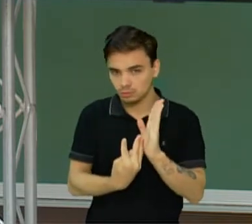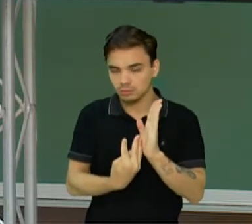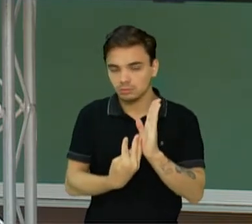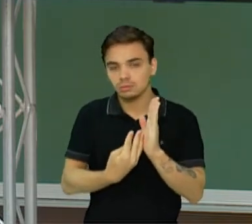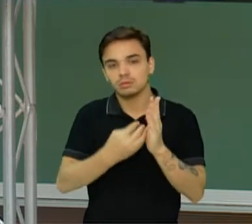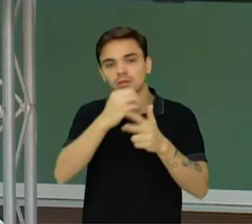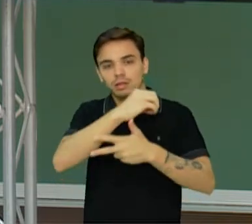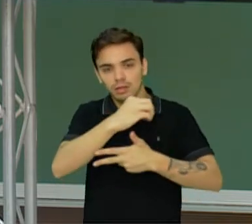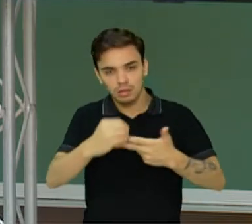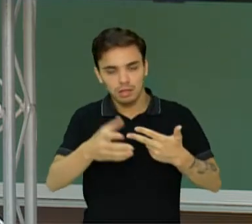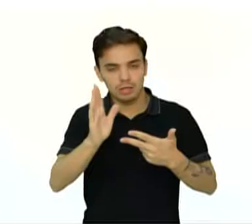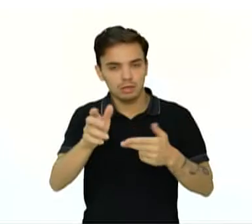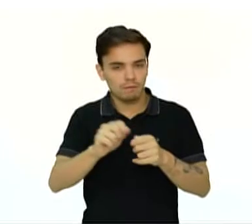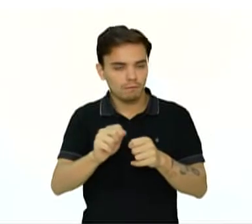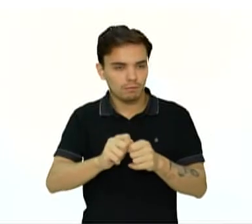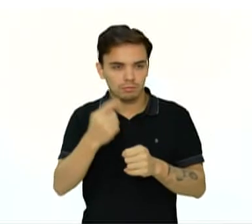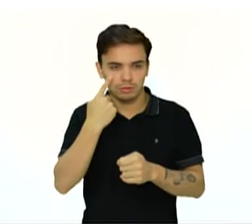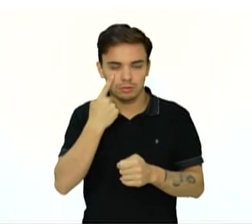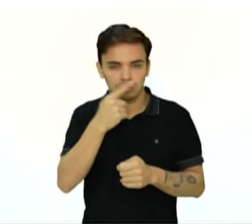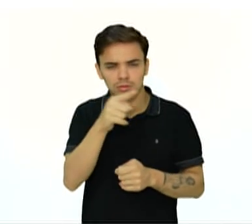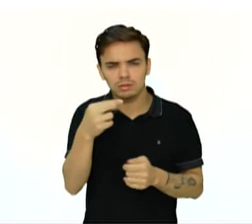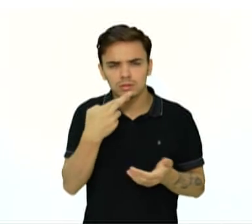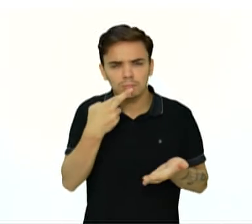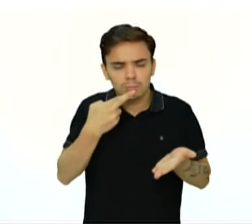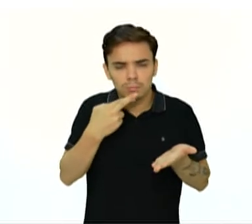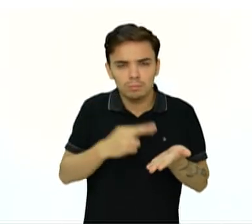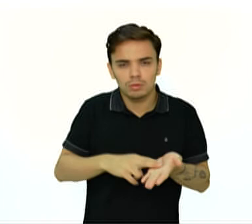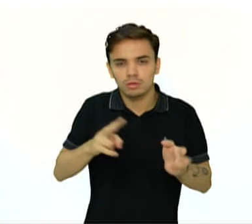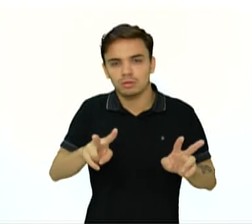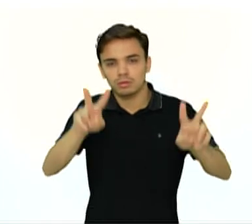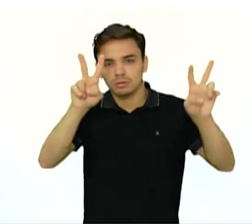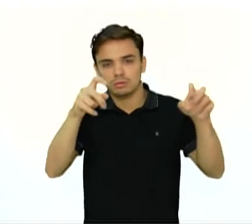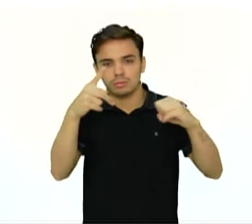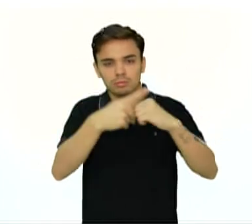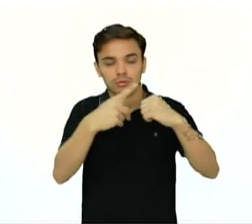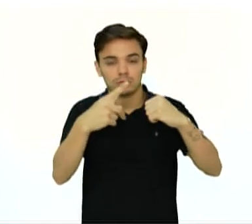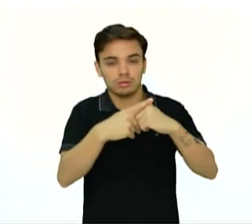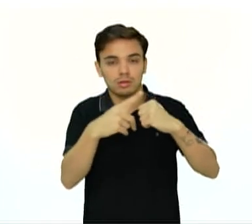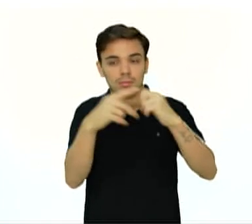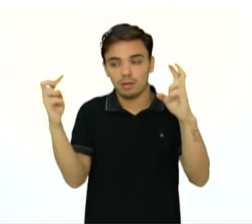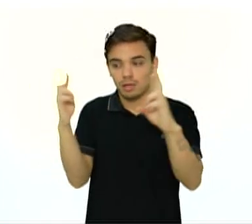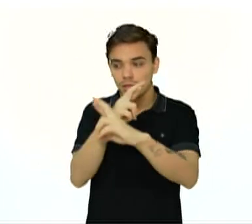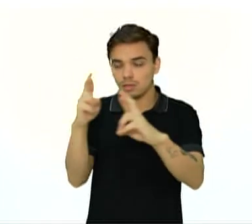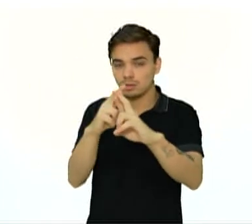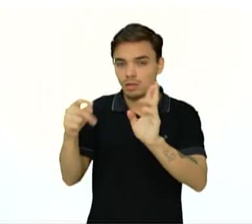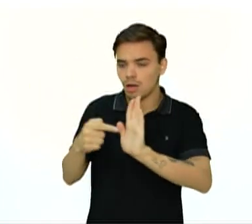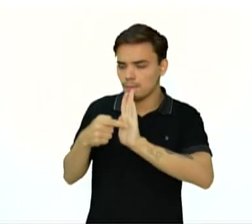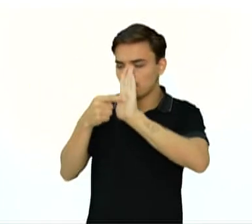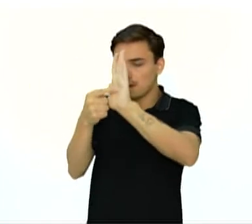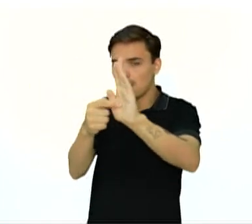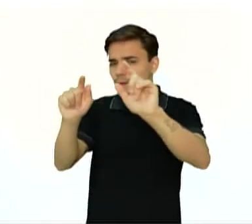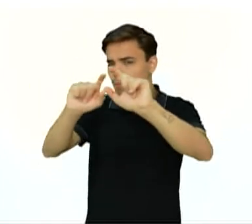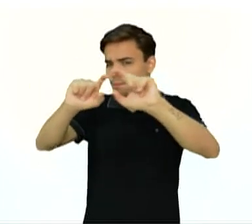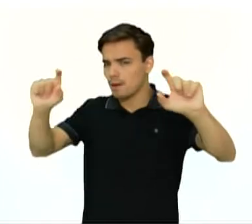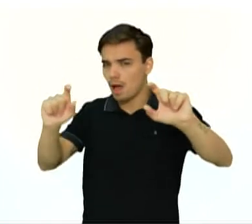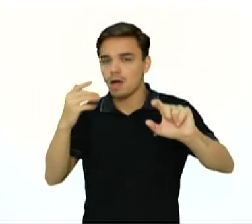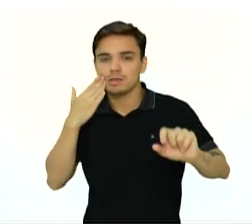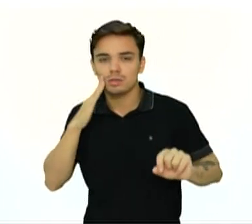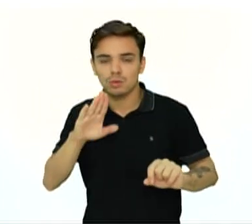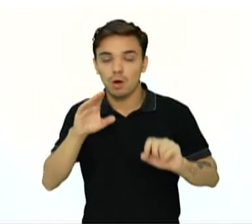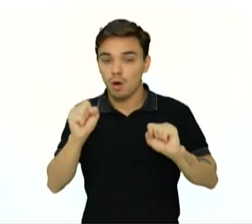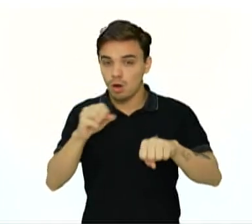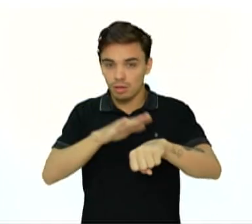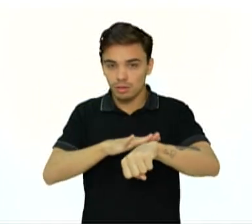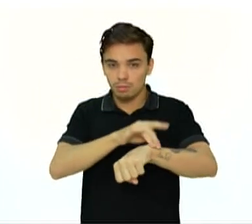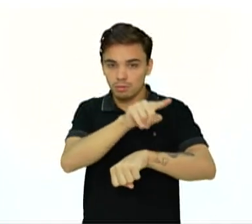quero que vocês me digam, eu quero que vocês respondam as questões sobre os pronomes relativos que estão destacados em azul aqui no texto. Tá ok? Bora lá, vou dar